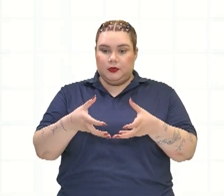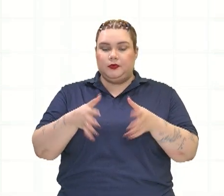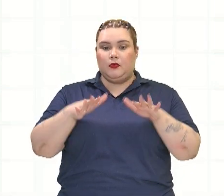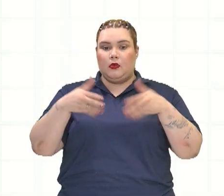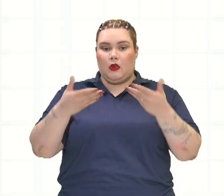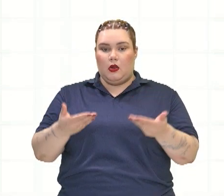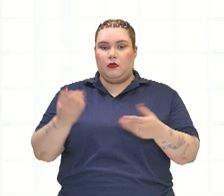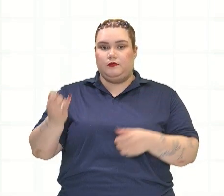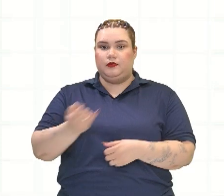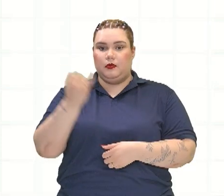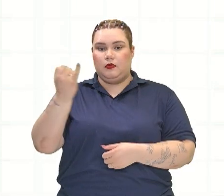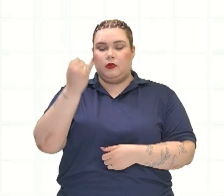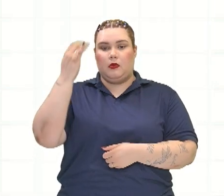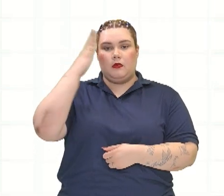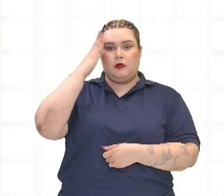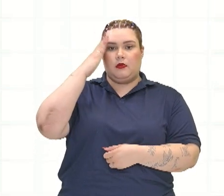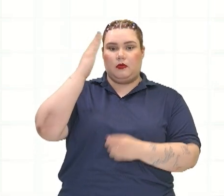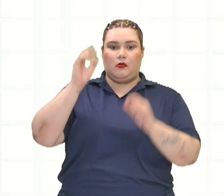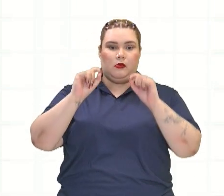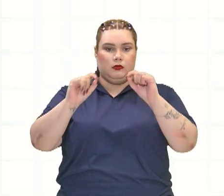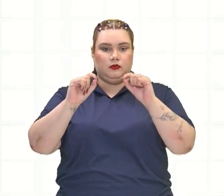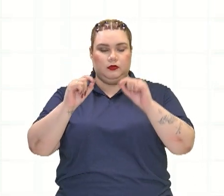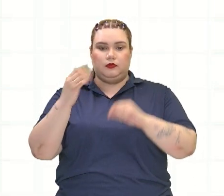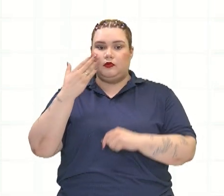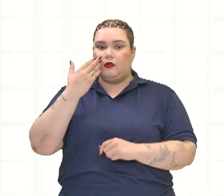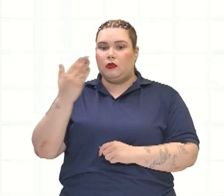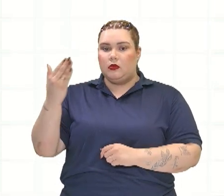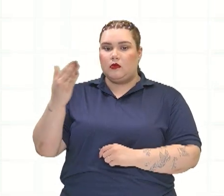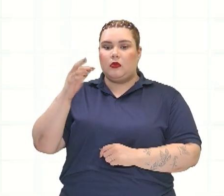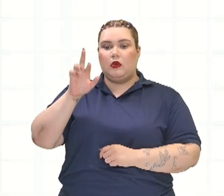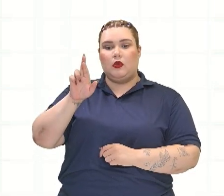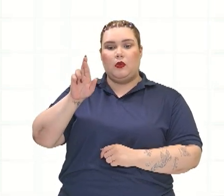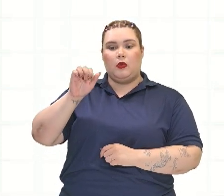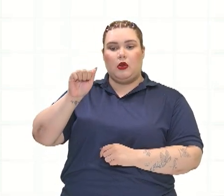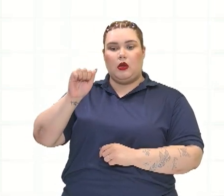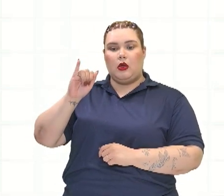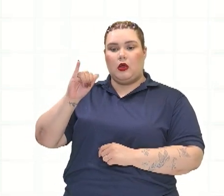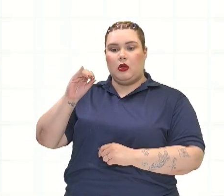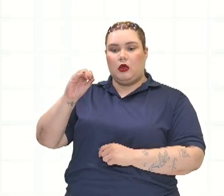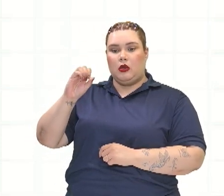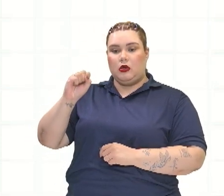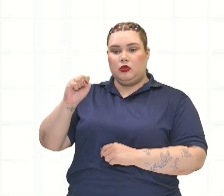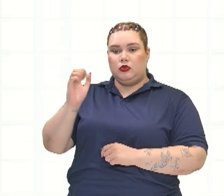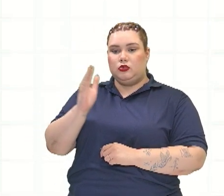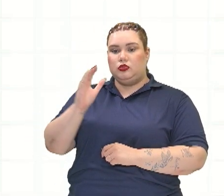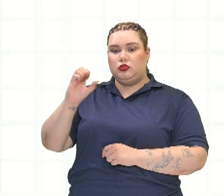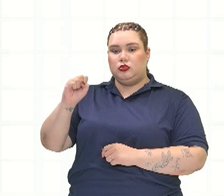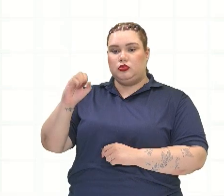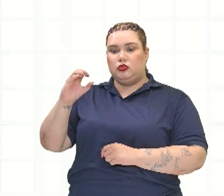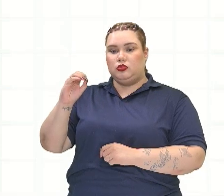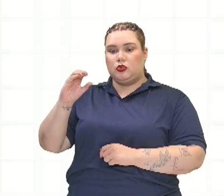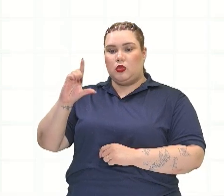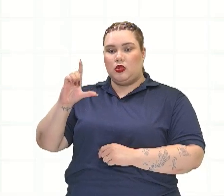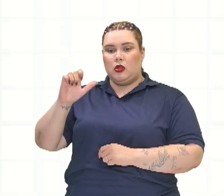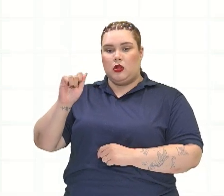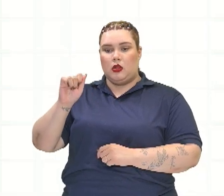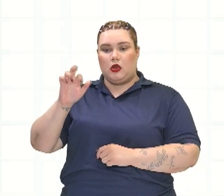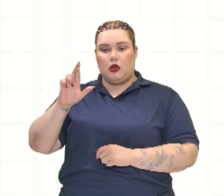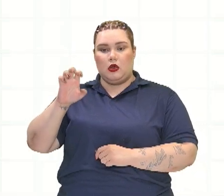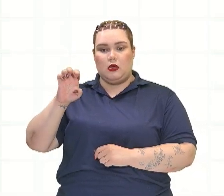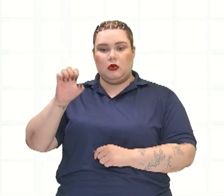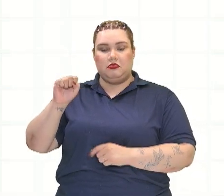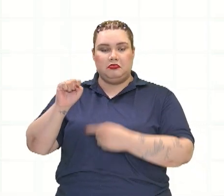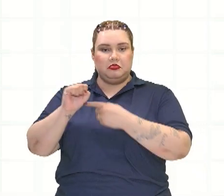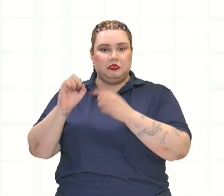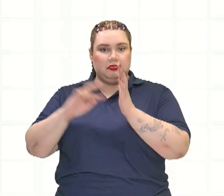aqui é importante a gente destacar, a incidência dos raios solares. O que isso quer dizer? É a